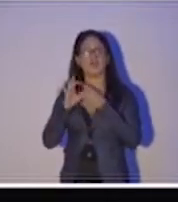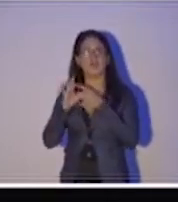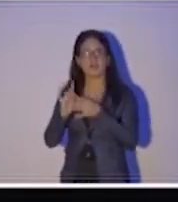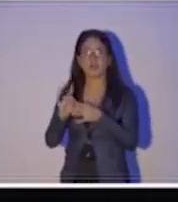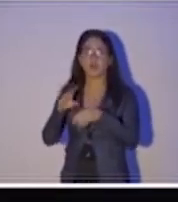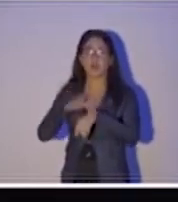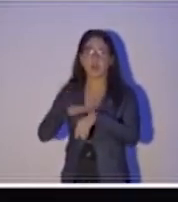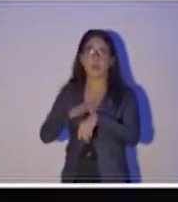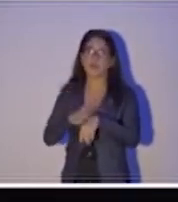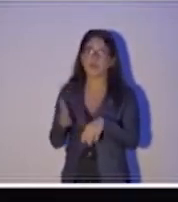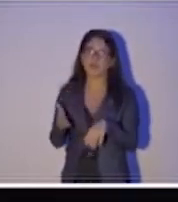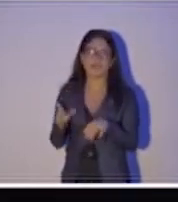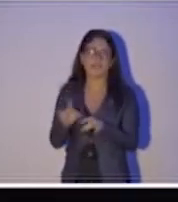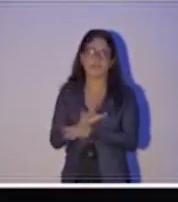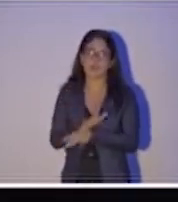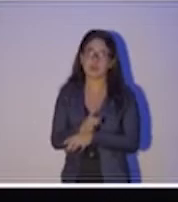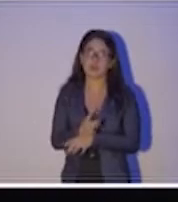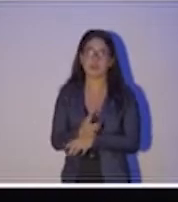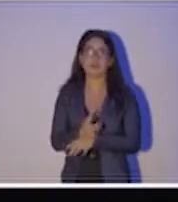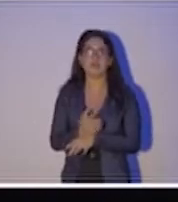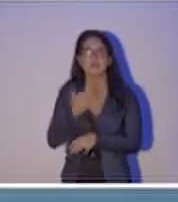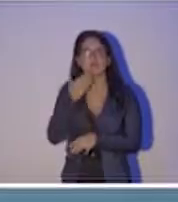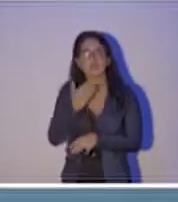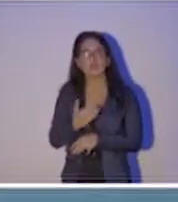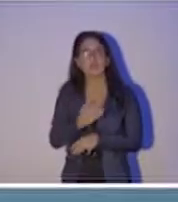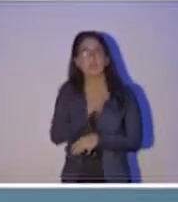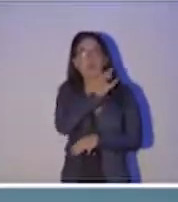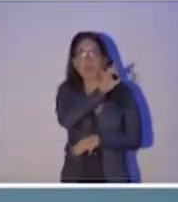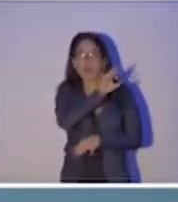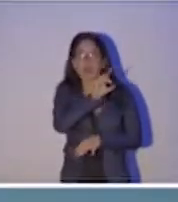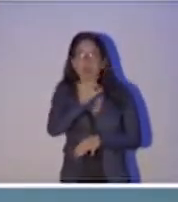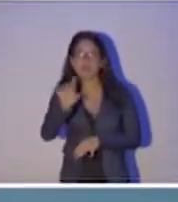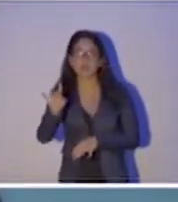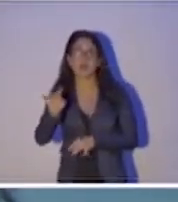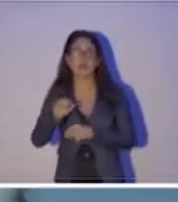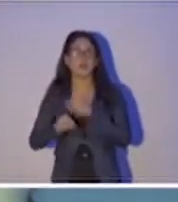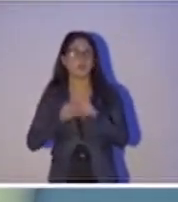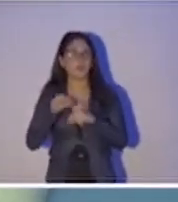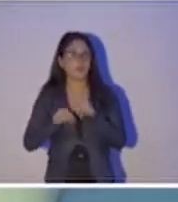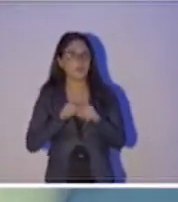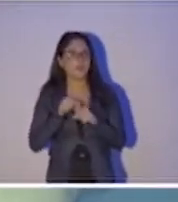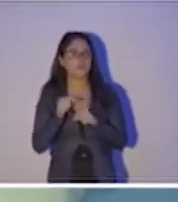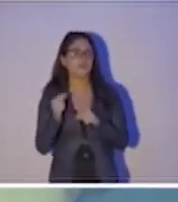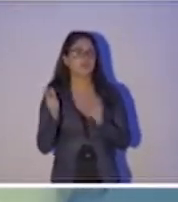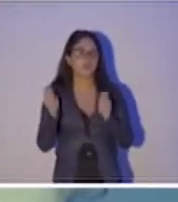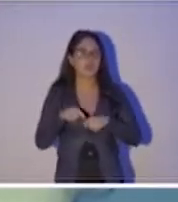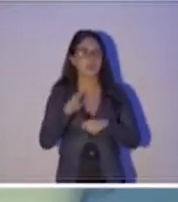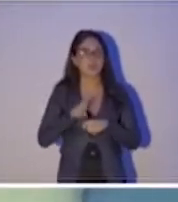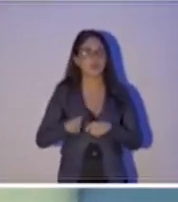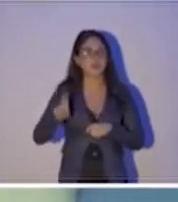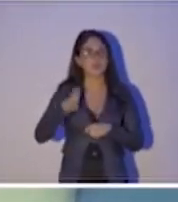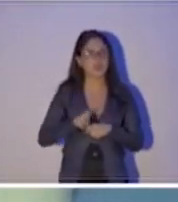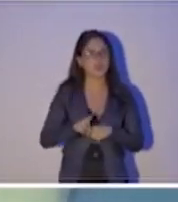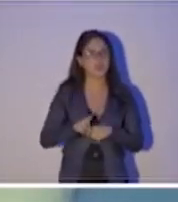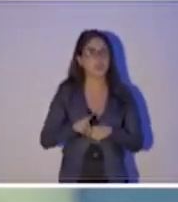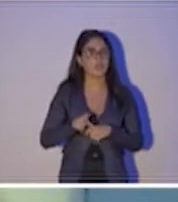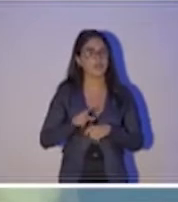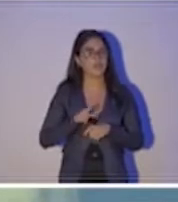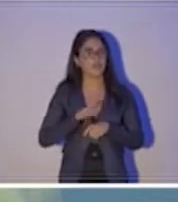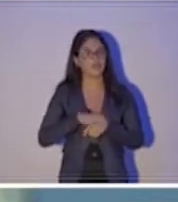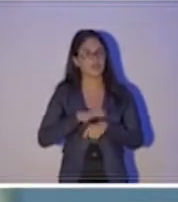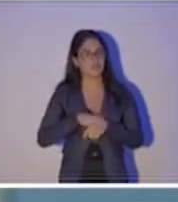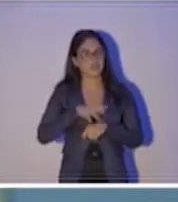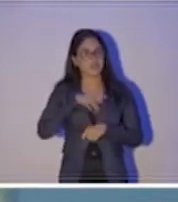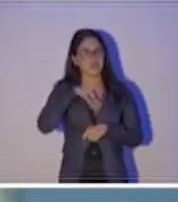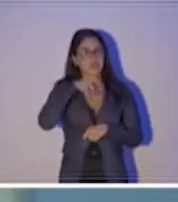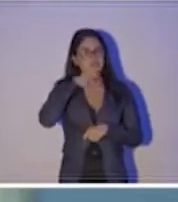encerrar esse momento, que era pedindo para cada um de vocês, e aí a gente pode inclusive usar aquela técnica de dar um tempinho,